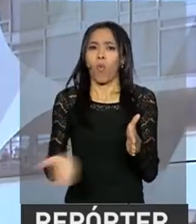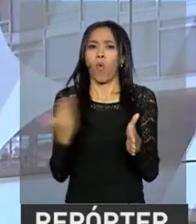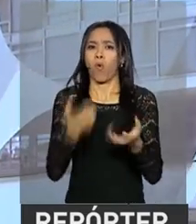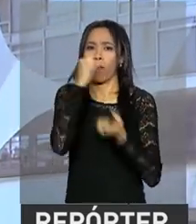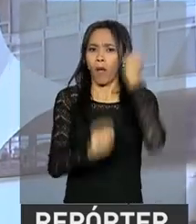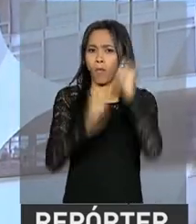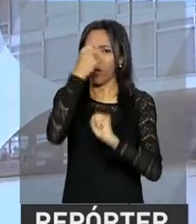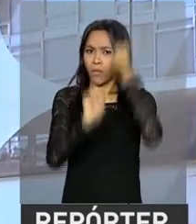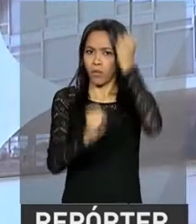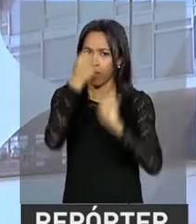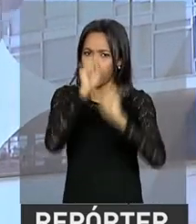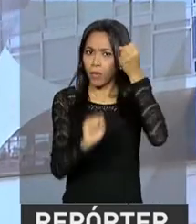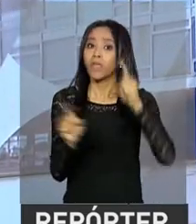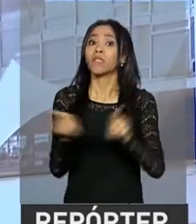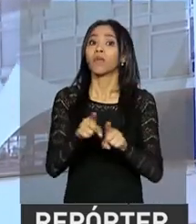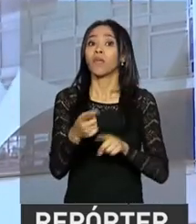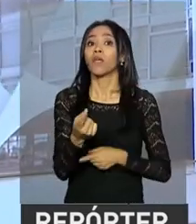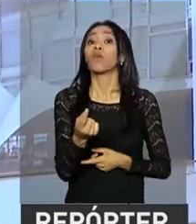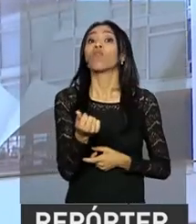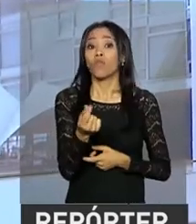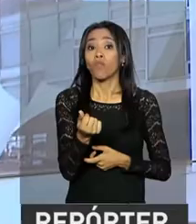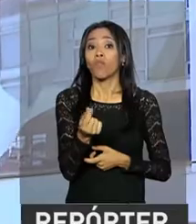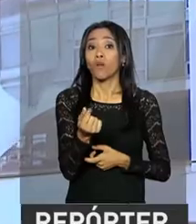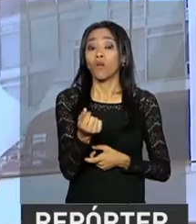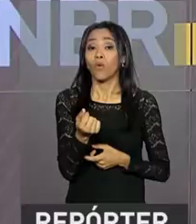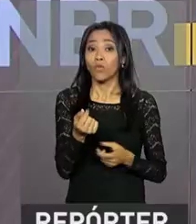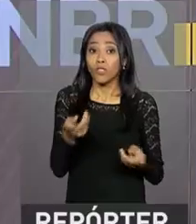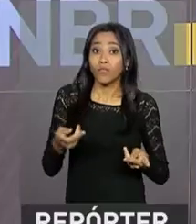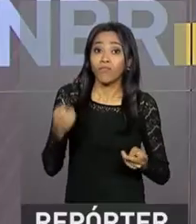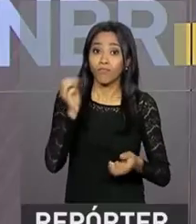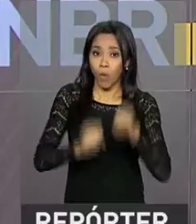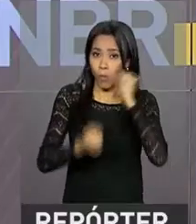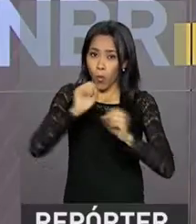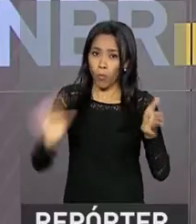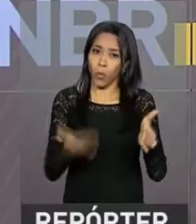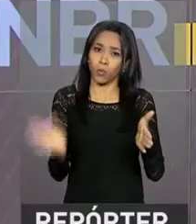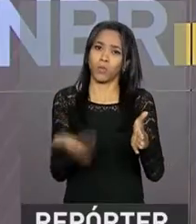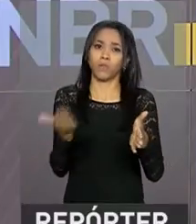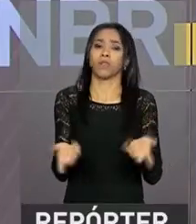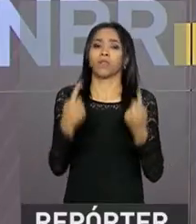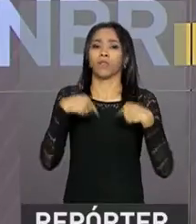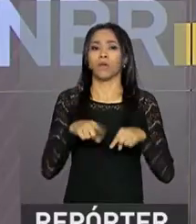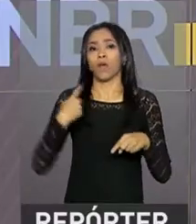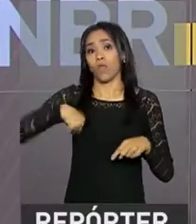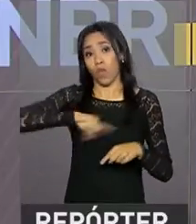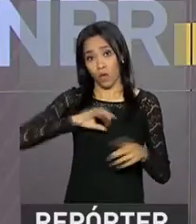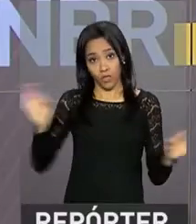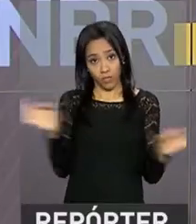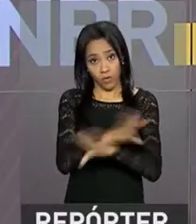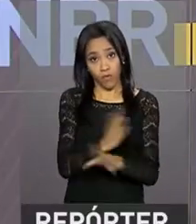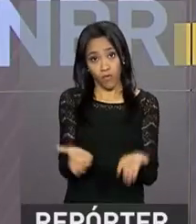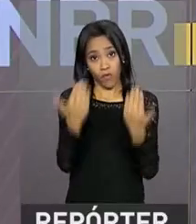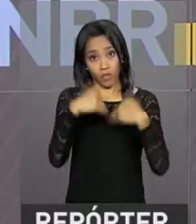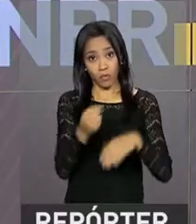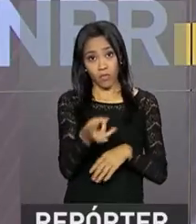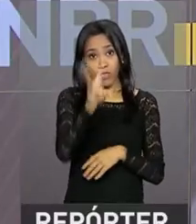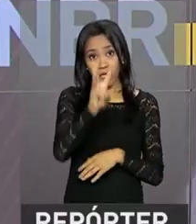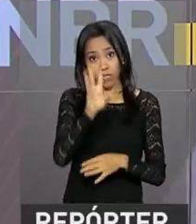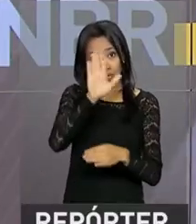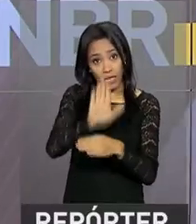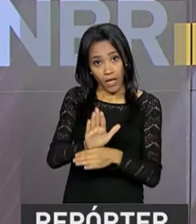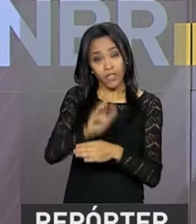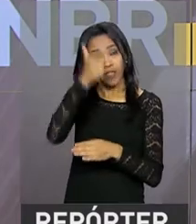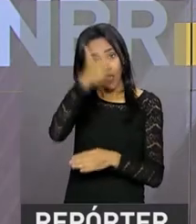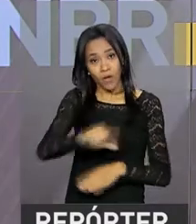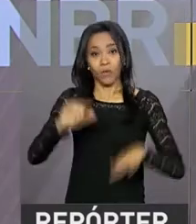farmacêutica e os custos de produção nós ficamos por aqui voltamos às três da tarde na próxima edição